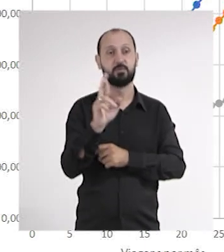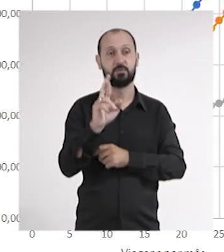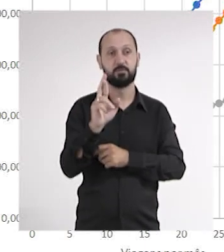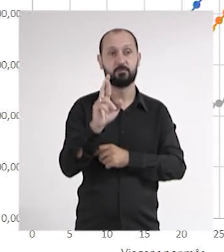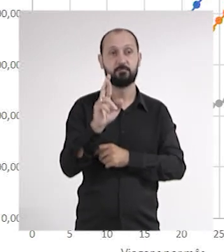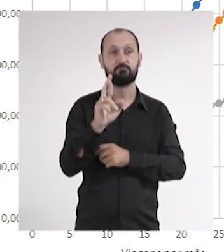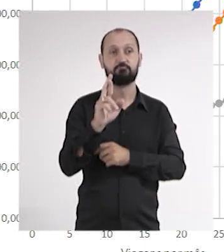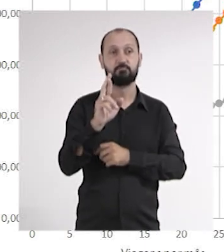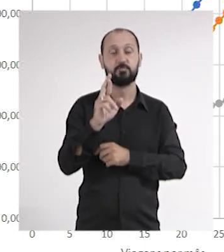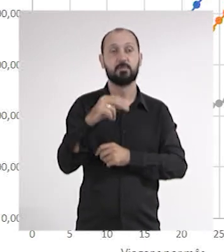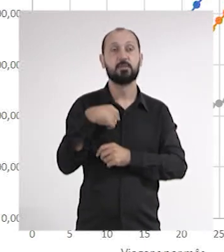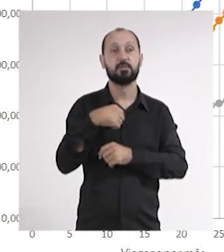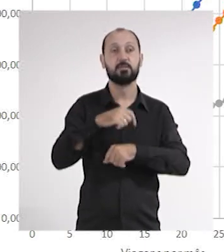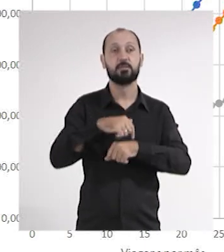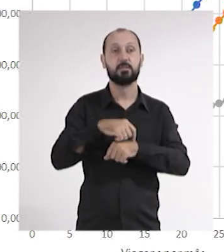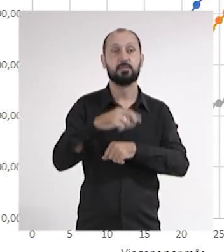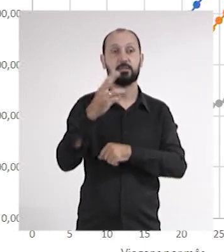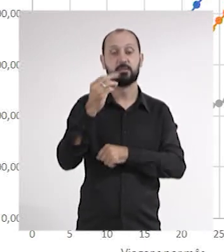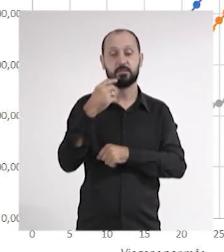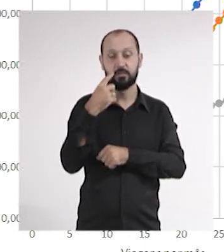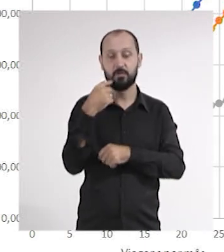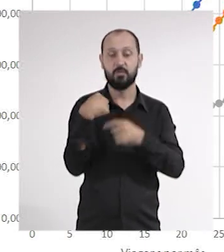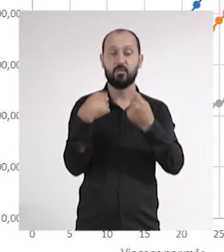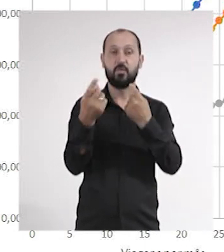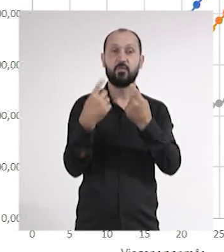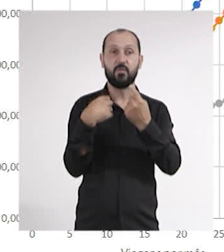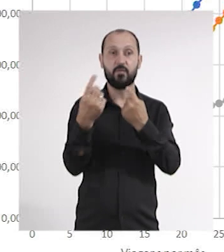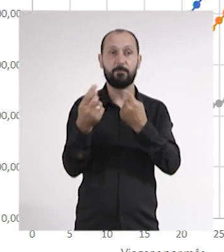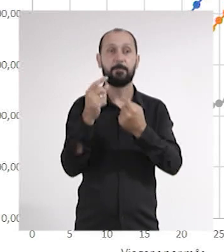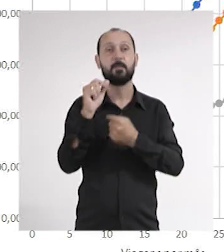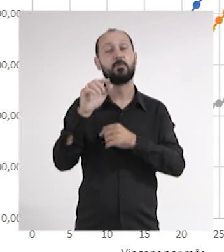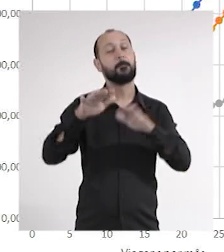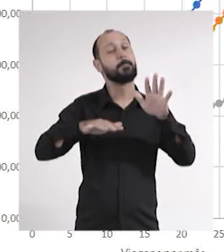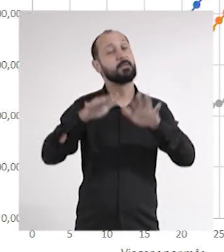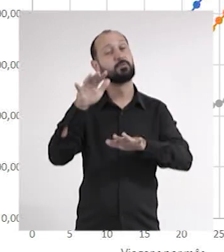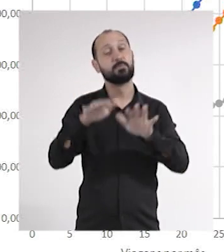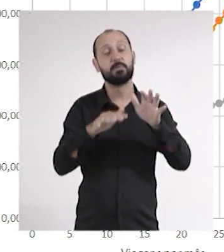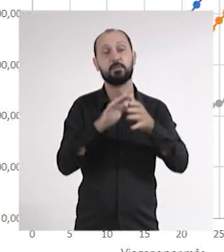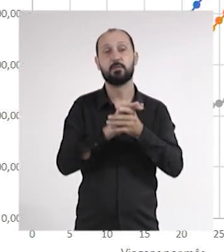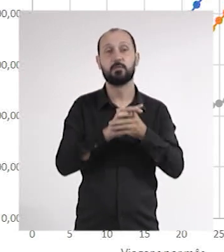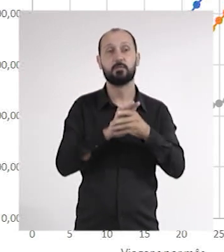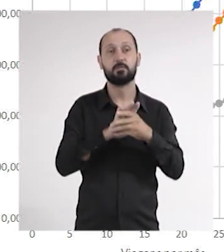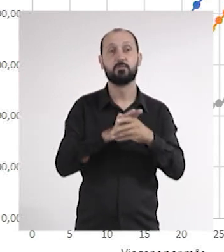247,02 durante essas 30 viagens, o que equivaleria a um valor médio de R$